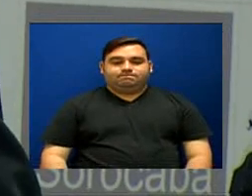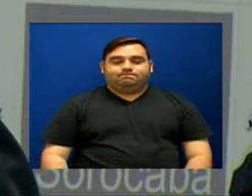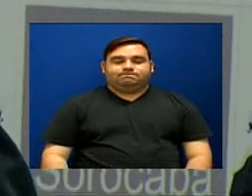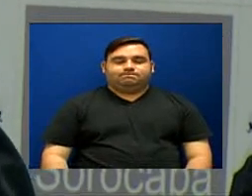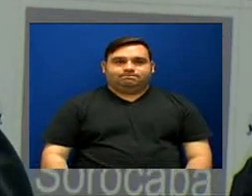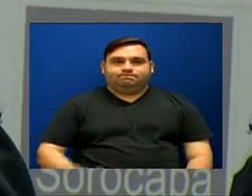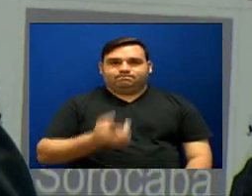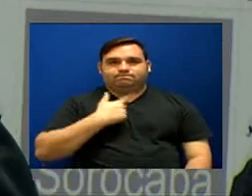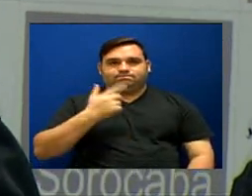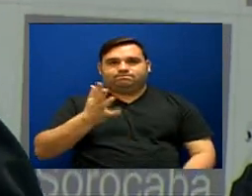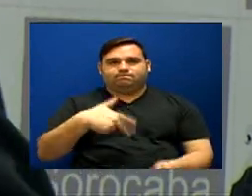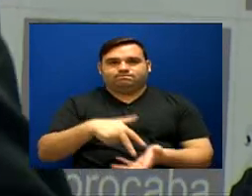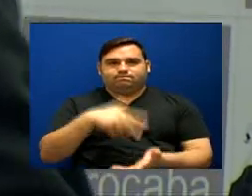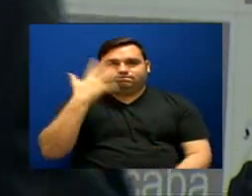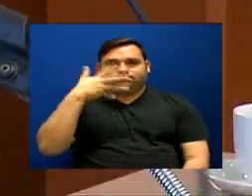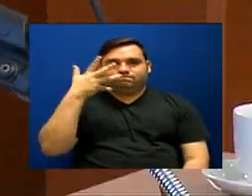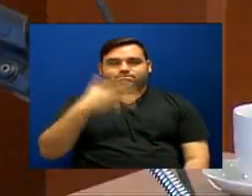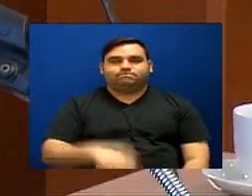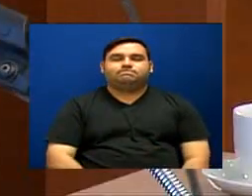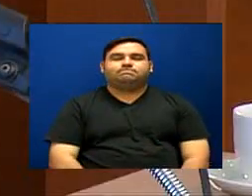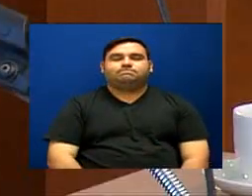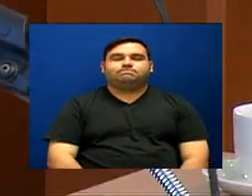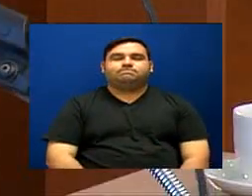Vou falar na tribuna.